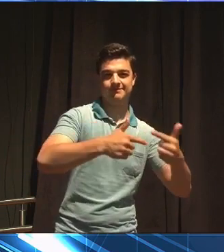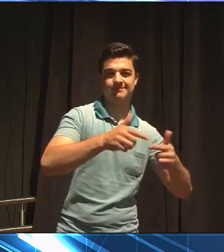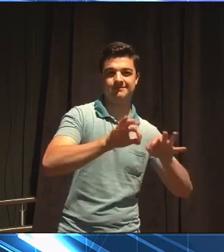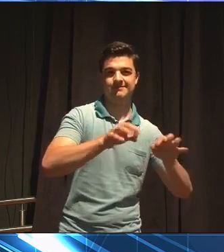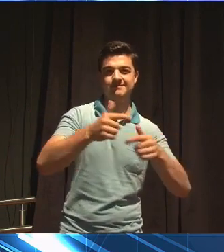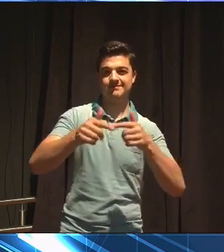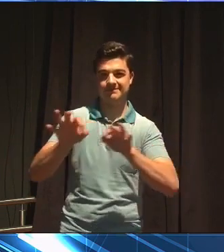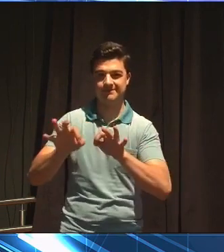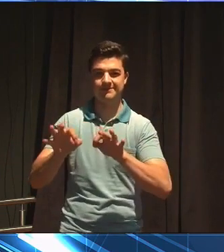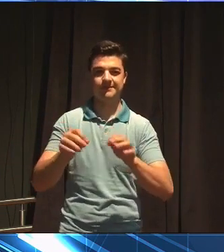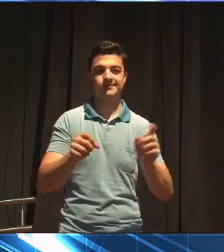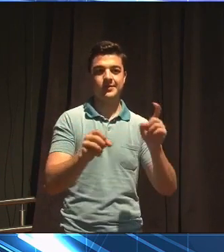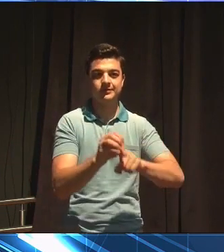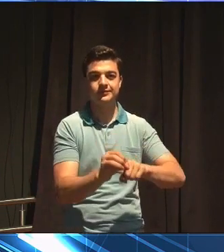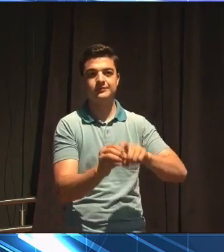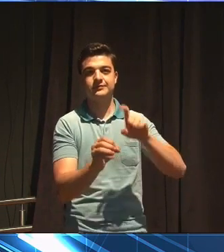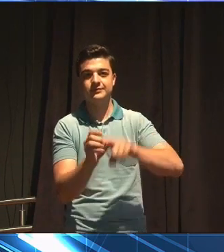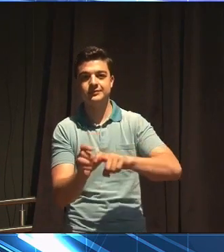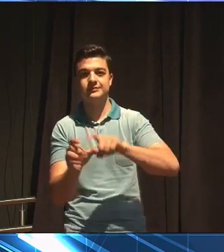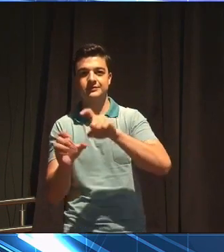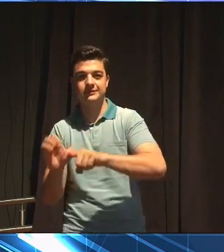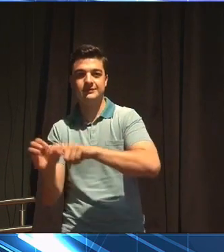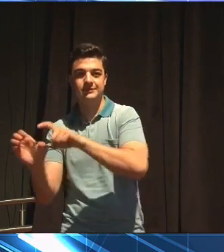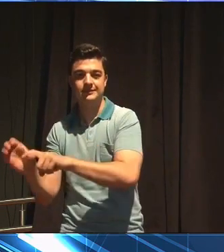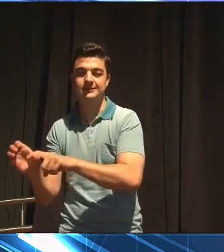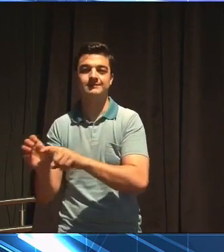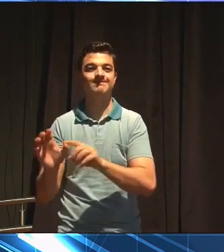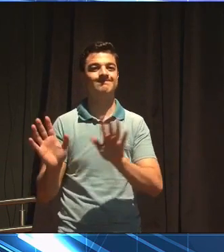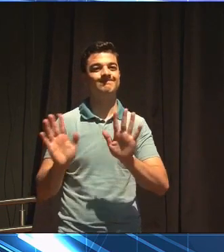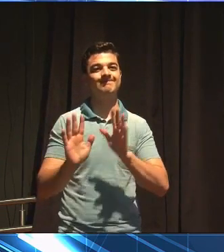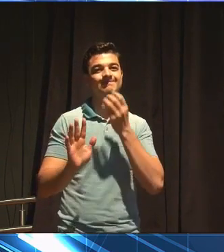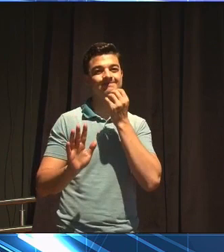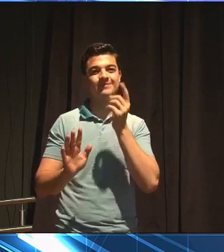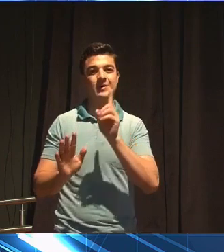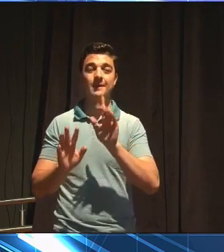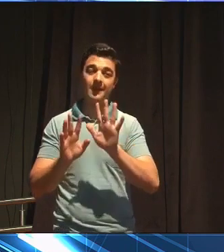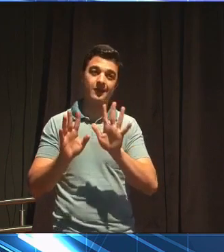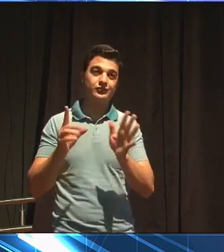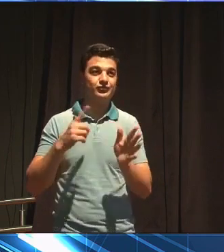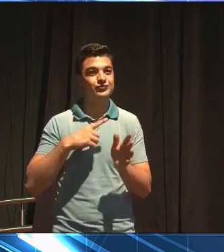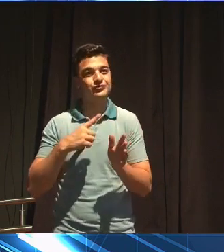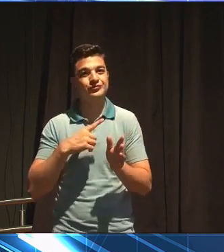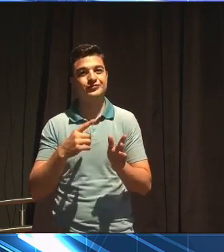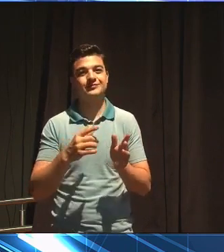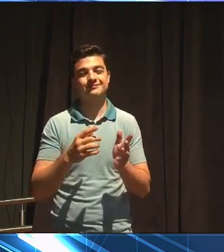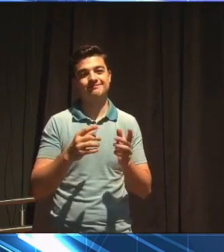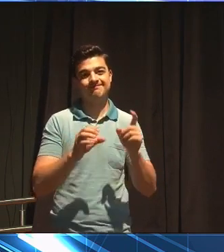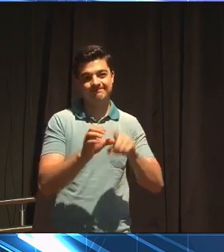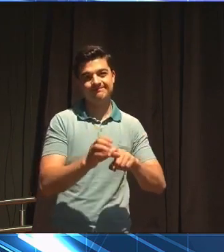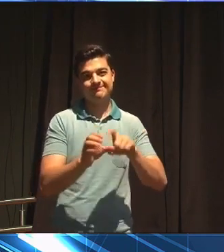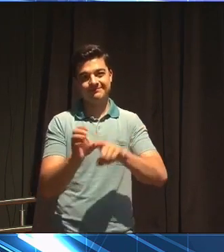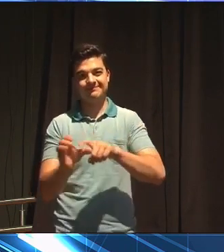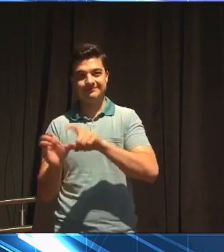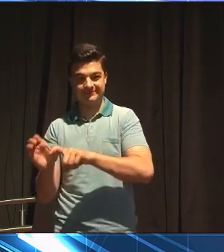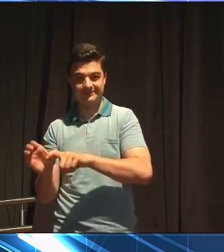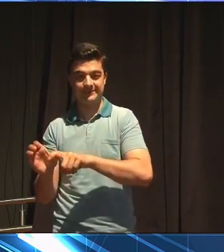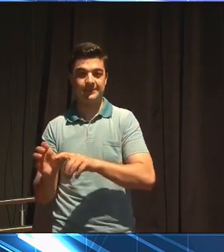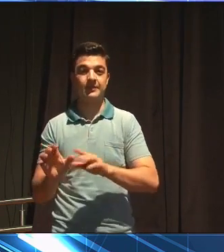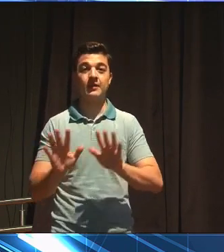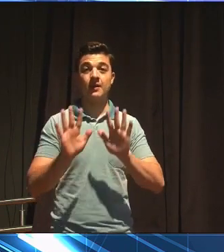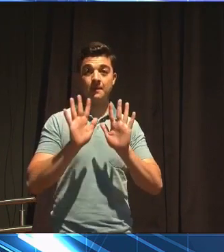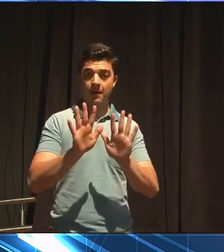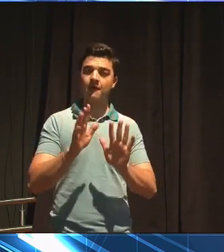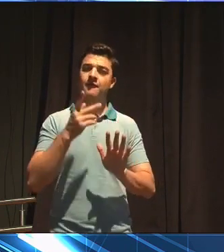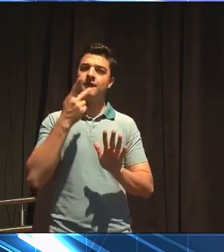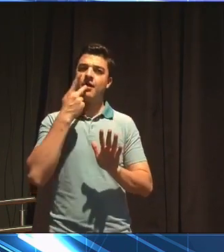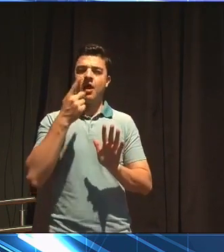vocês já perceberam que um microserviço depende do outro, e isso acontece que no mundo perfeito, você fala, não, Bruno, no meu mundo, porque eu gero um